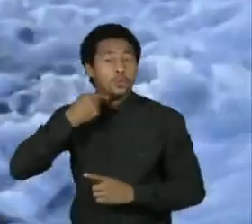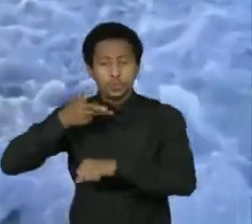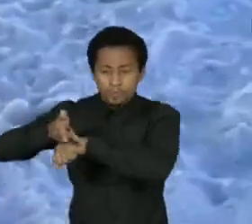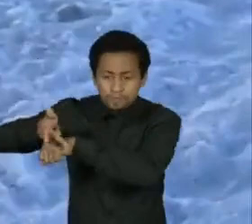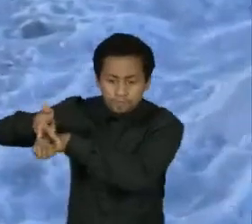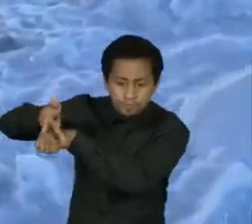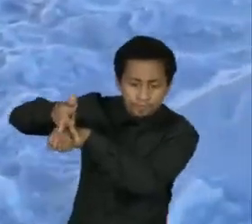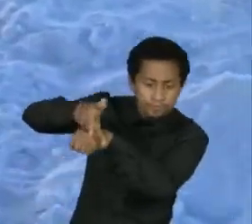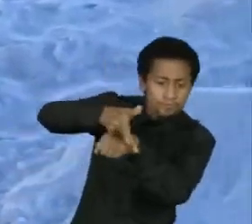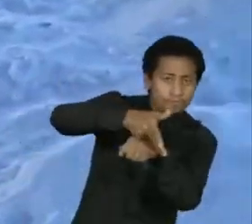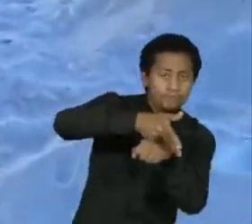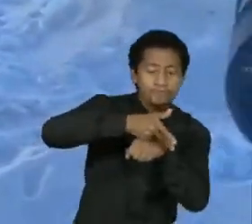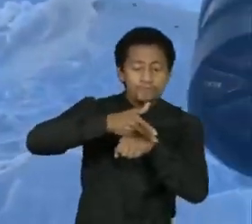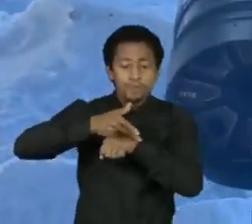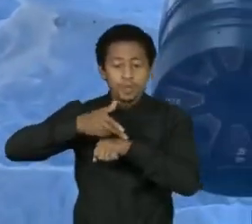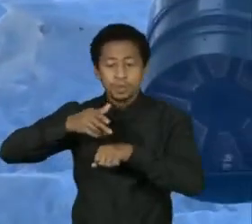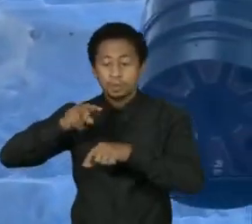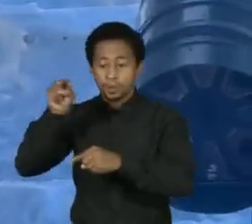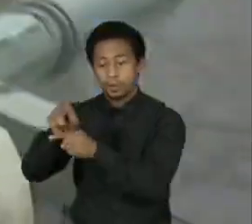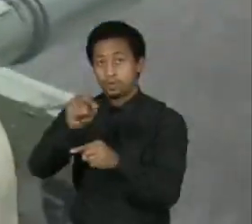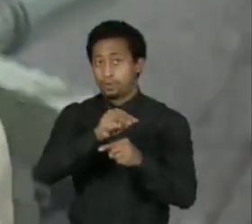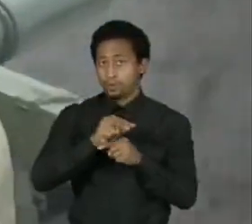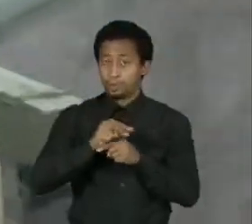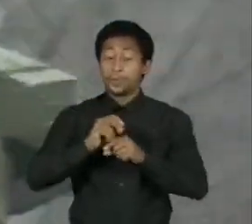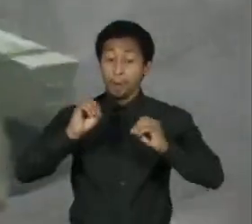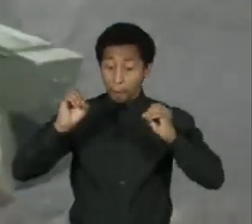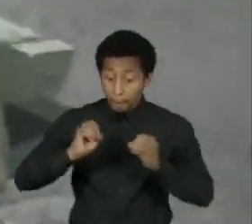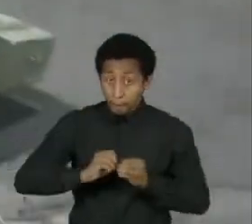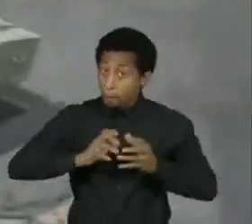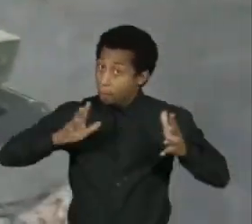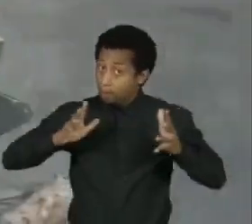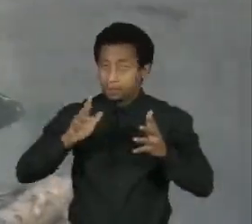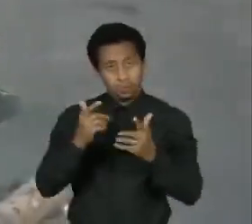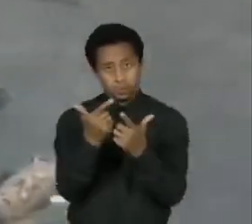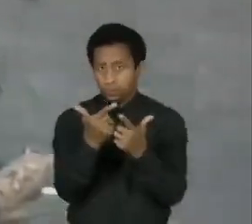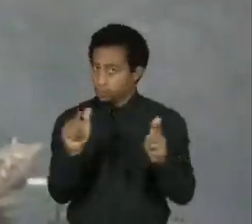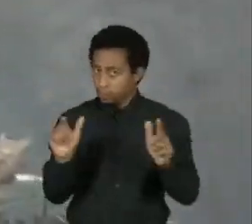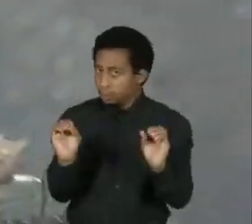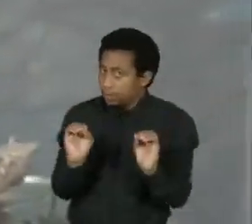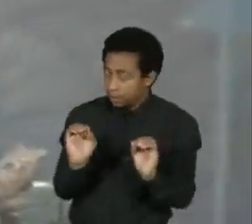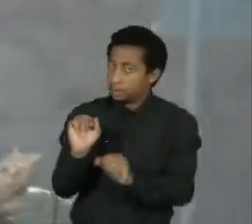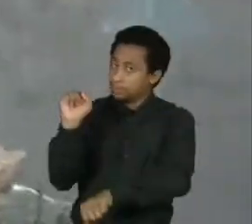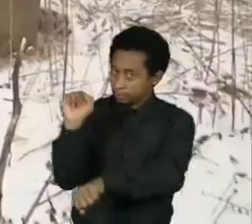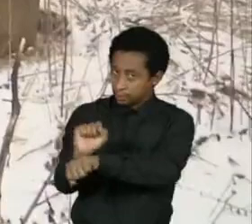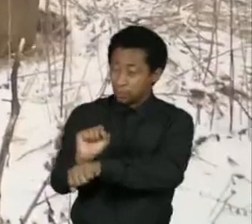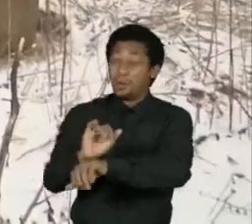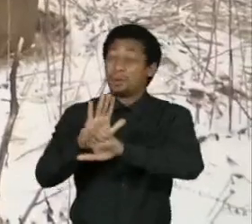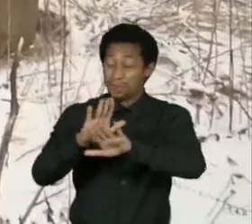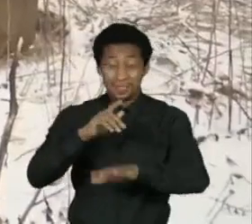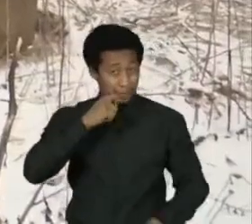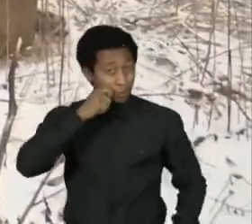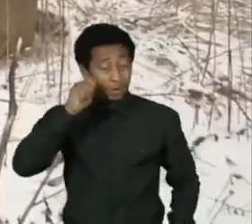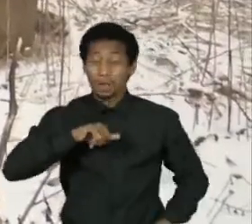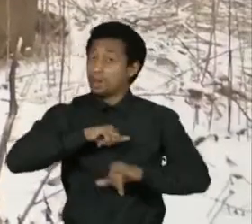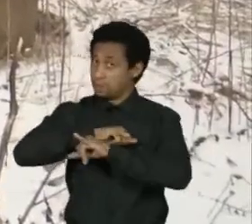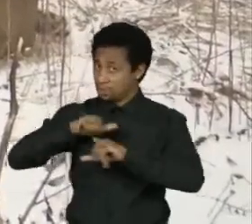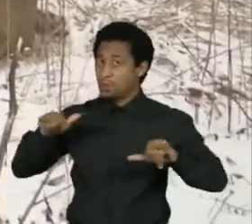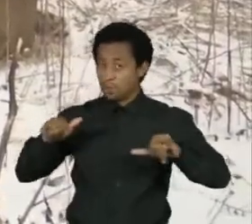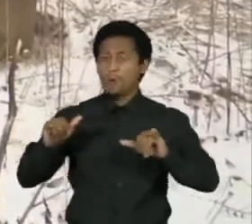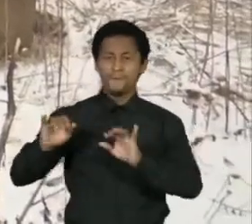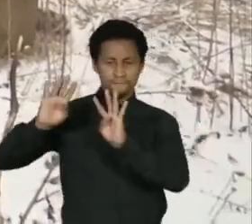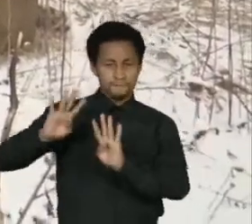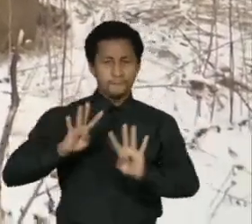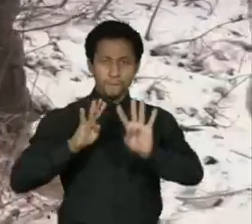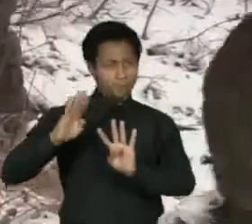não houve relatos de grandes explosões, mas o governo ucraniano afirma que houve ataques. Em Chernihiv,